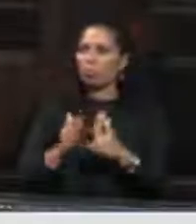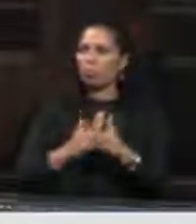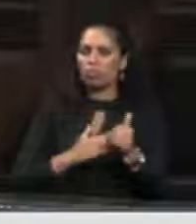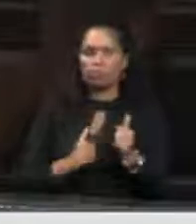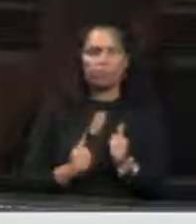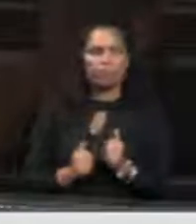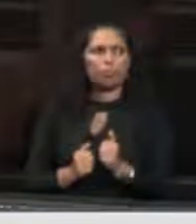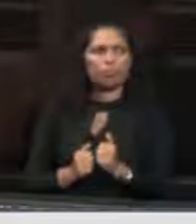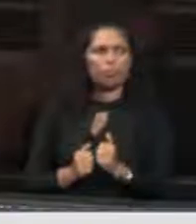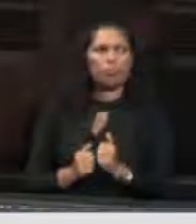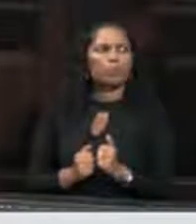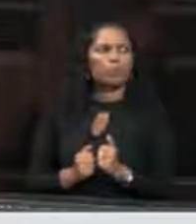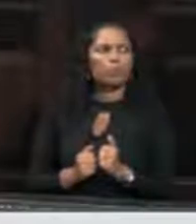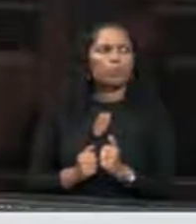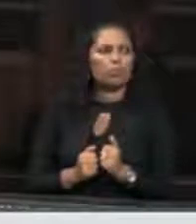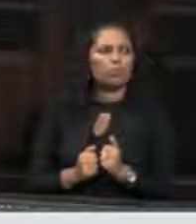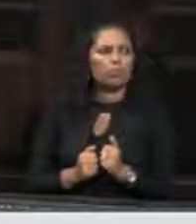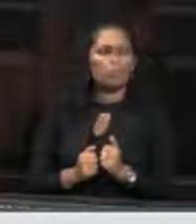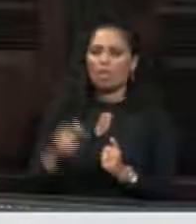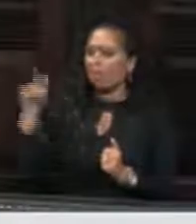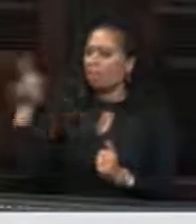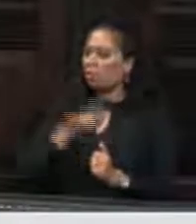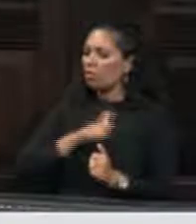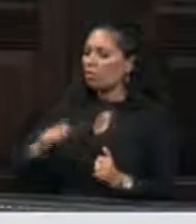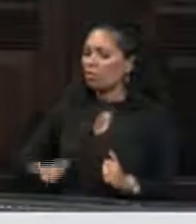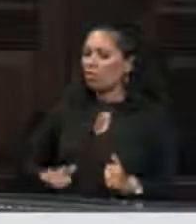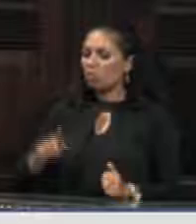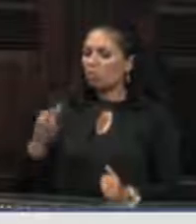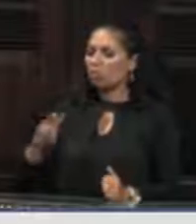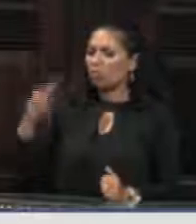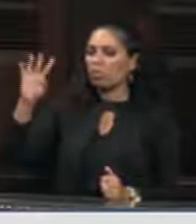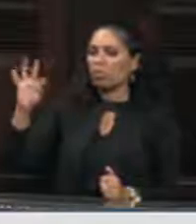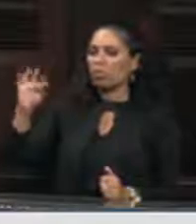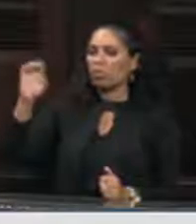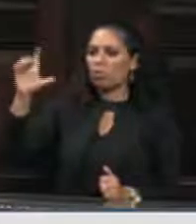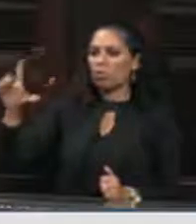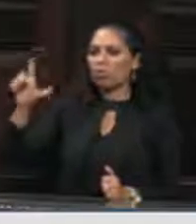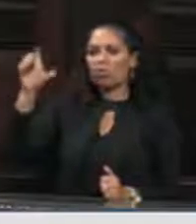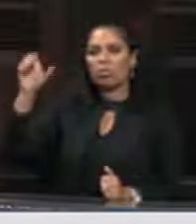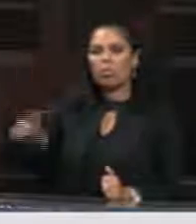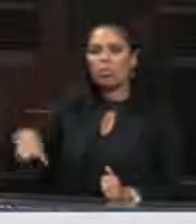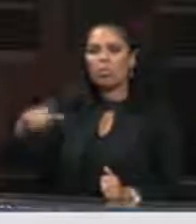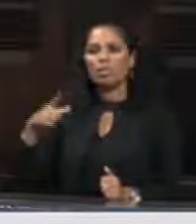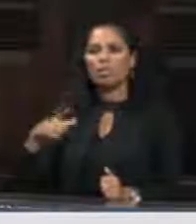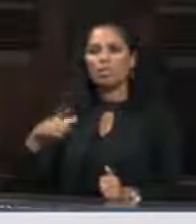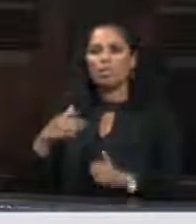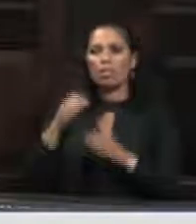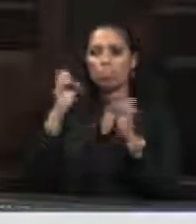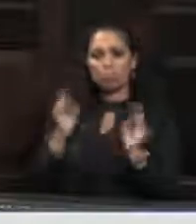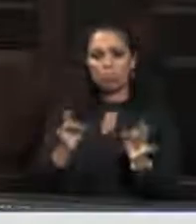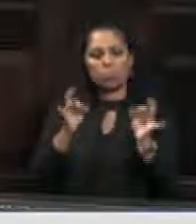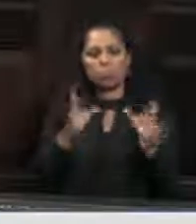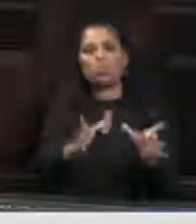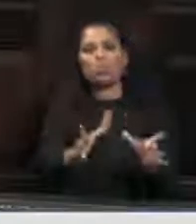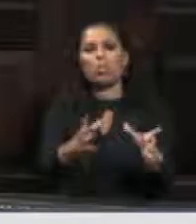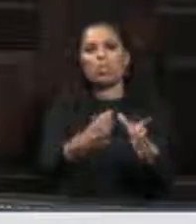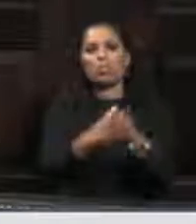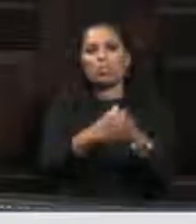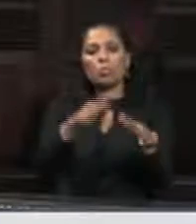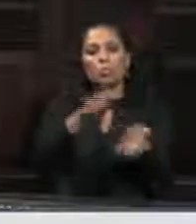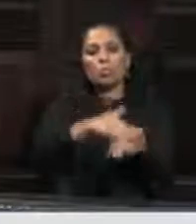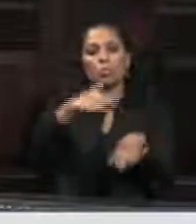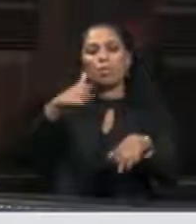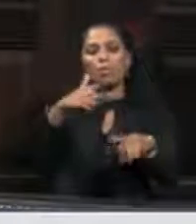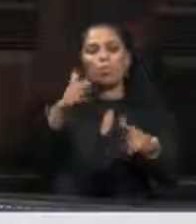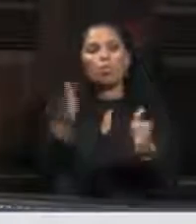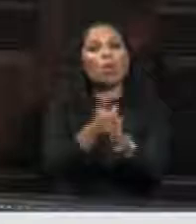objetivo da proposta do governador é exatamente deixar esse pessoal 2 anos simplesmente